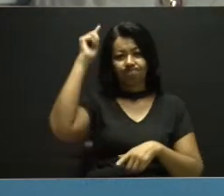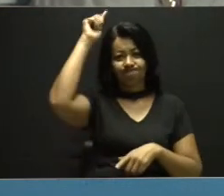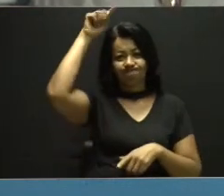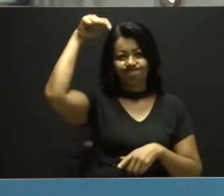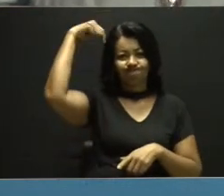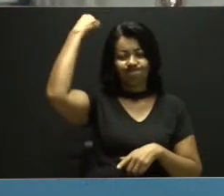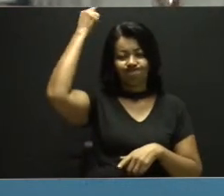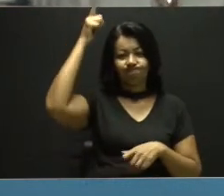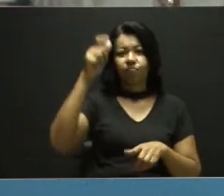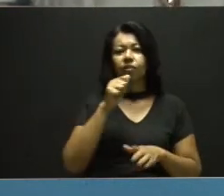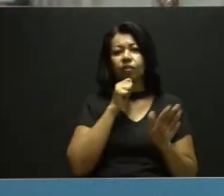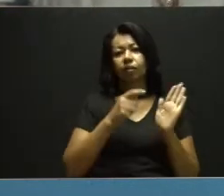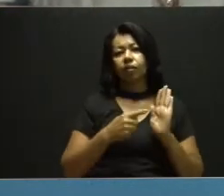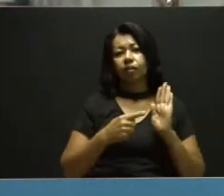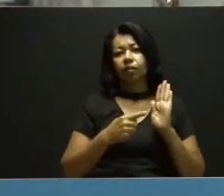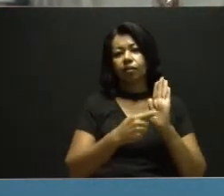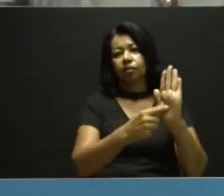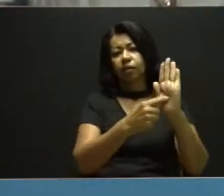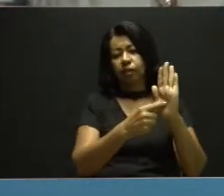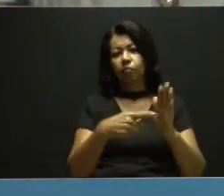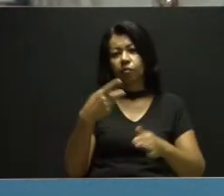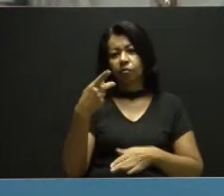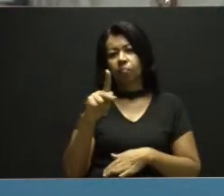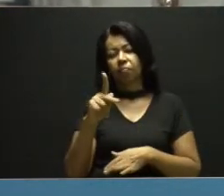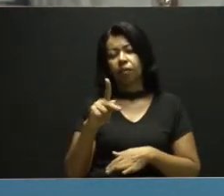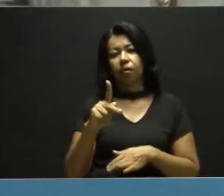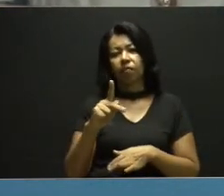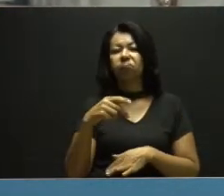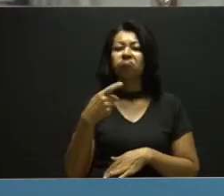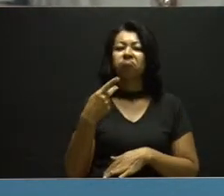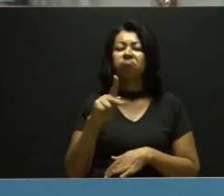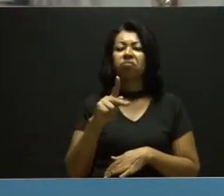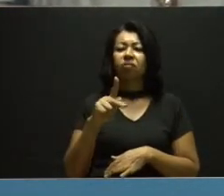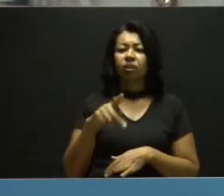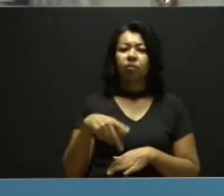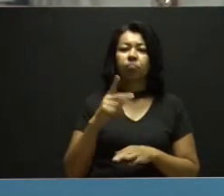exemplo terminar eu somo